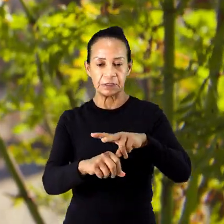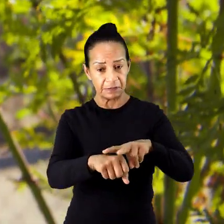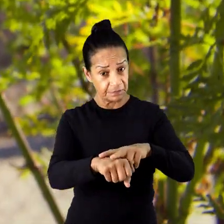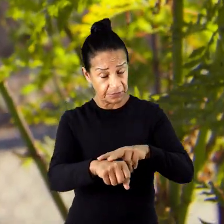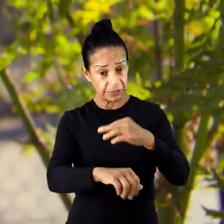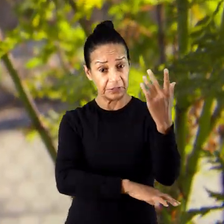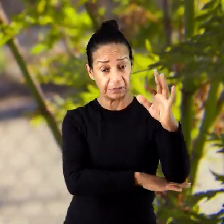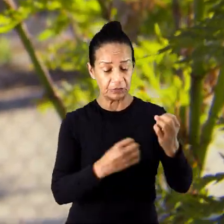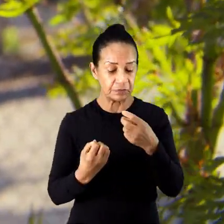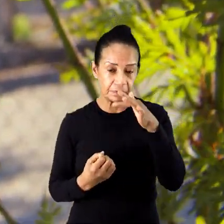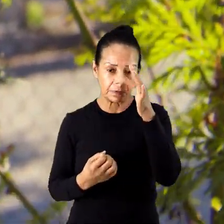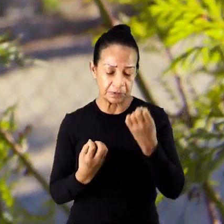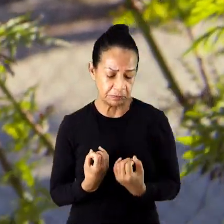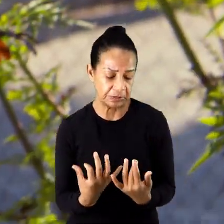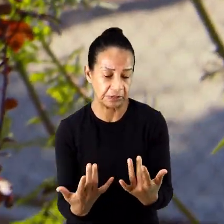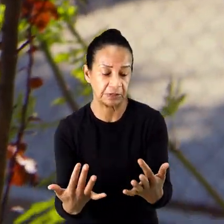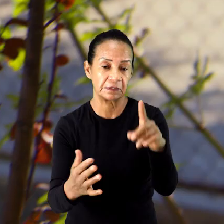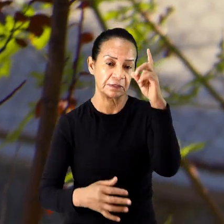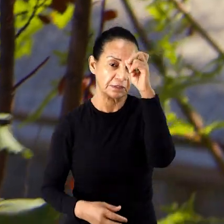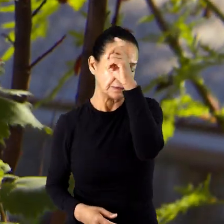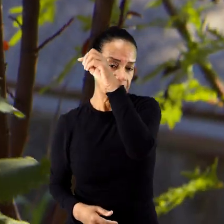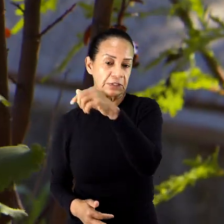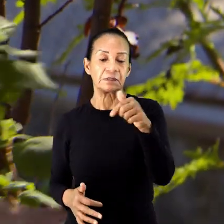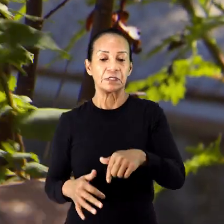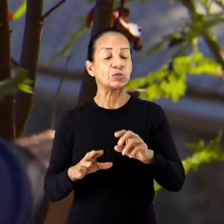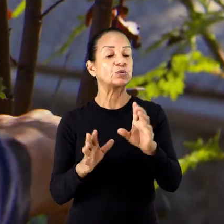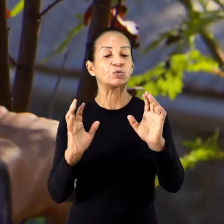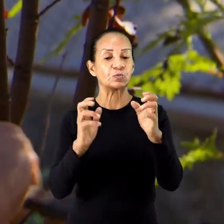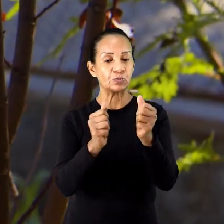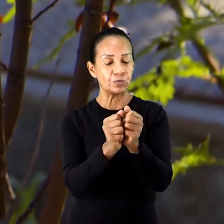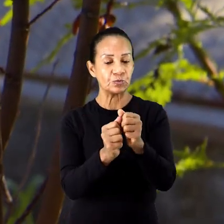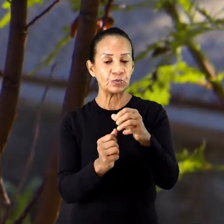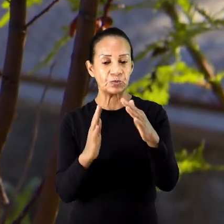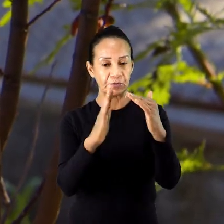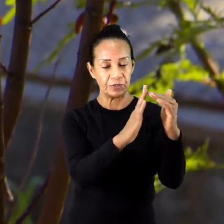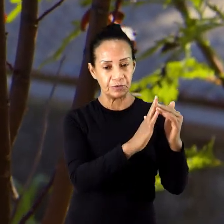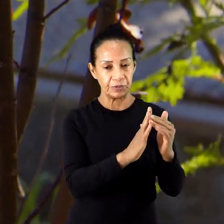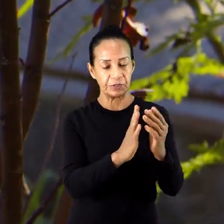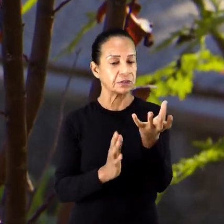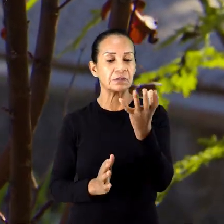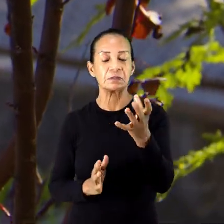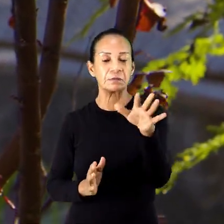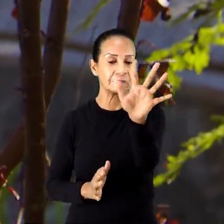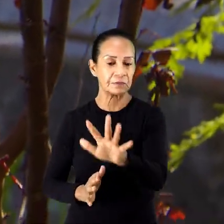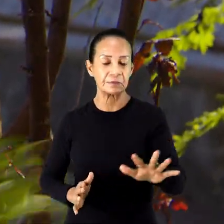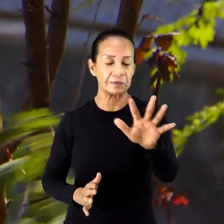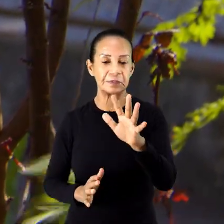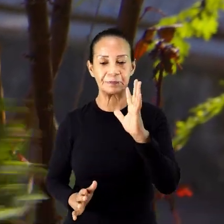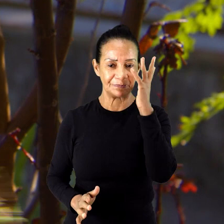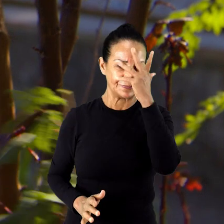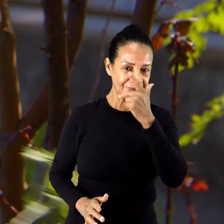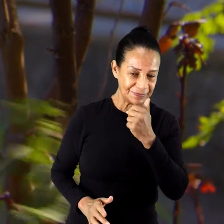verdes é de difícil acesso, né, para os moradores. Queria uma praça bonita, um lugar de qualidade, porque a